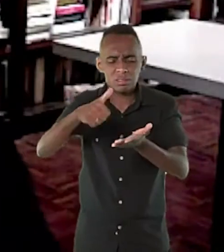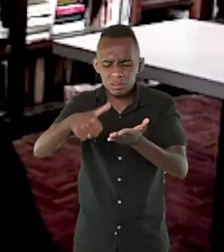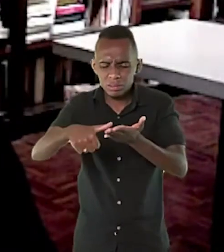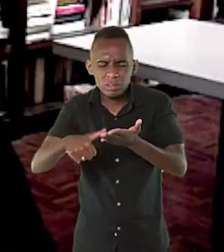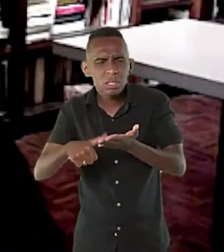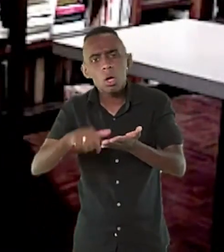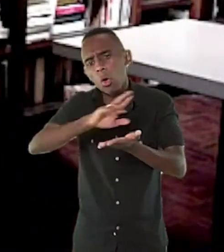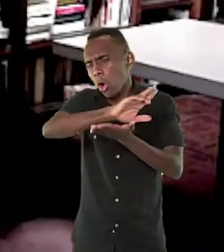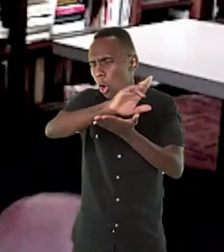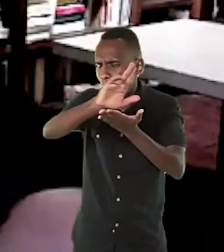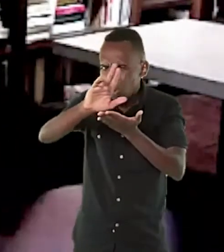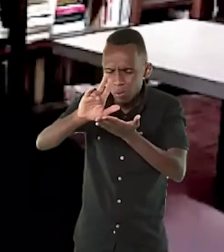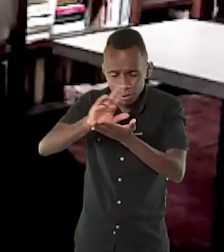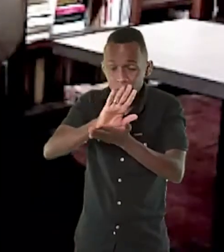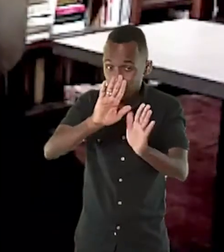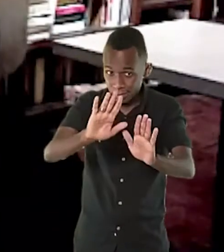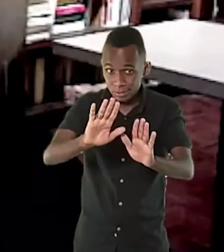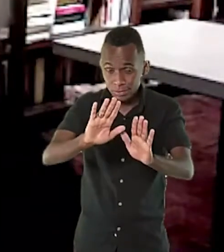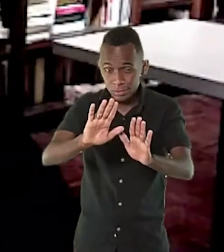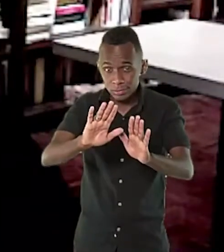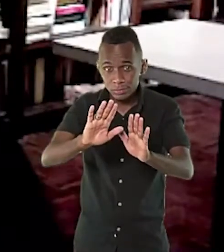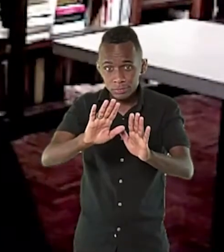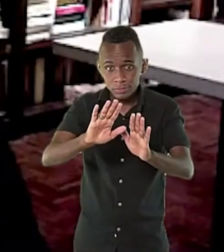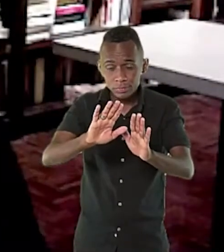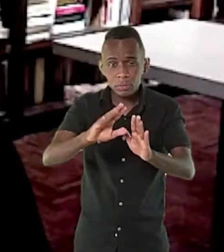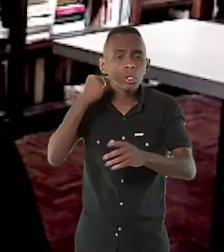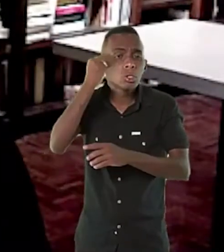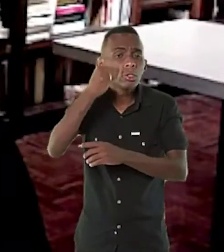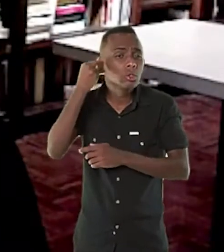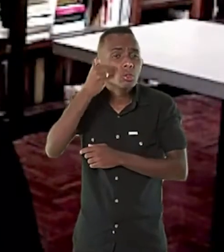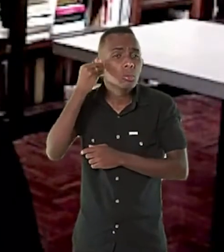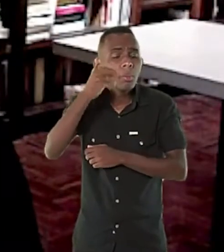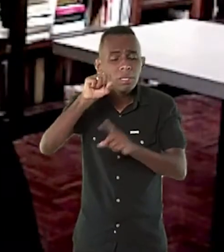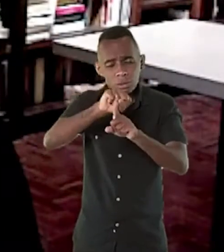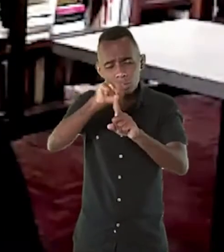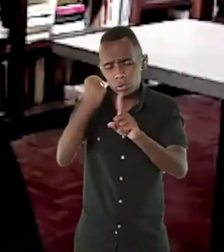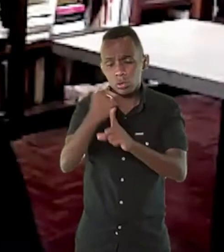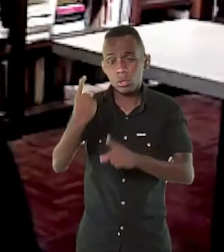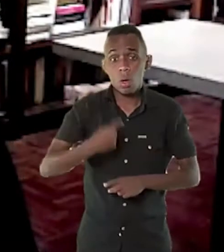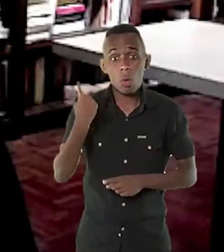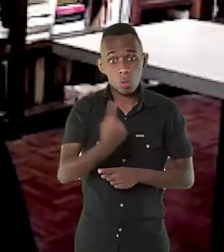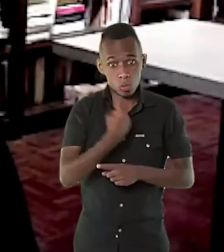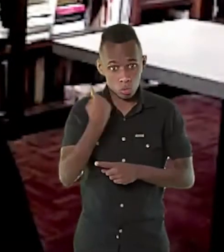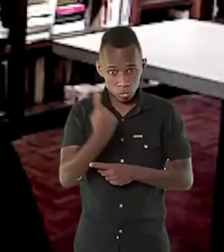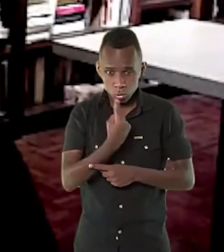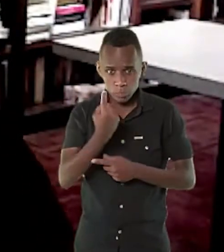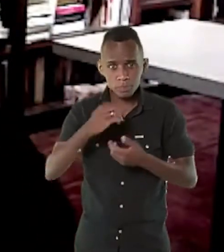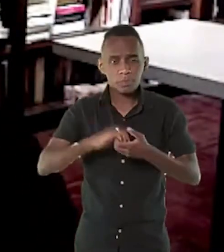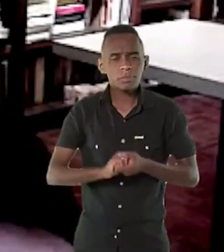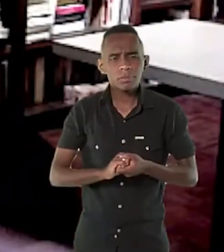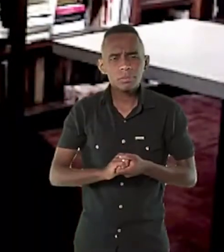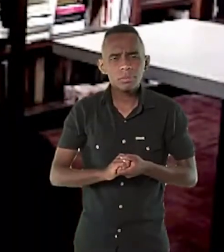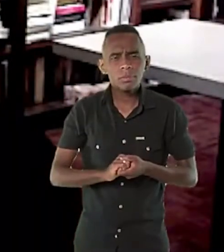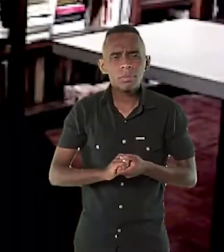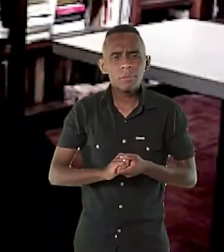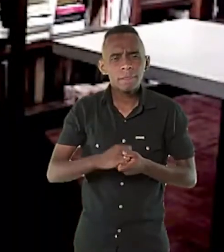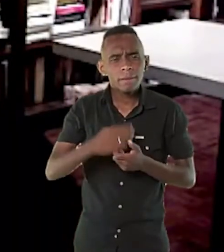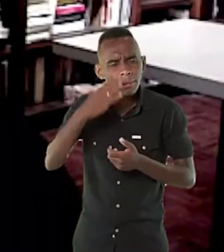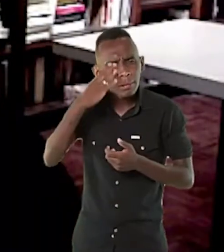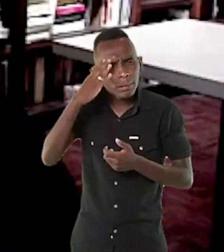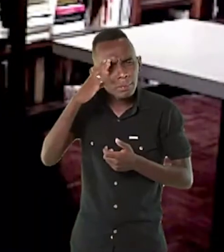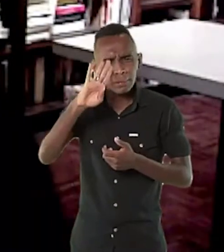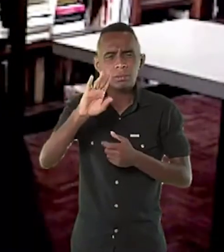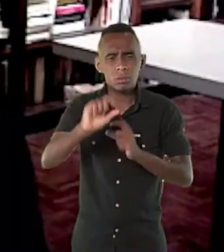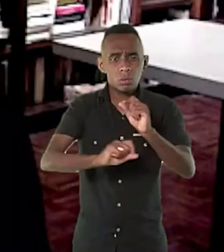lojas, que a gente não vai chegar aí. Falando na nossa experiência social. Ela é tão onipresente que a vigilância